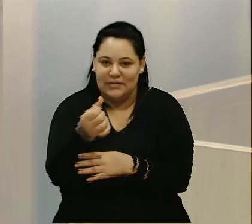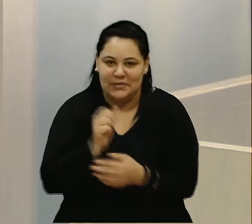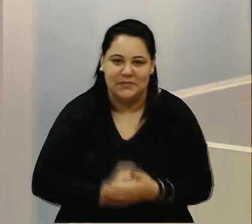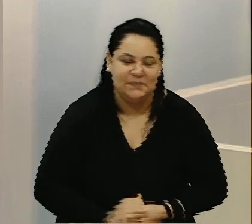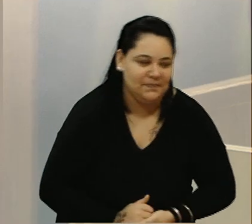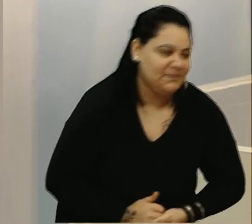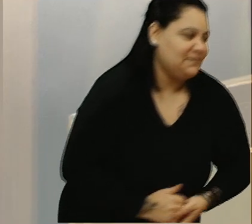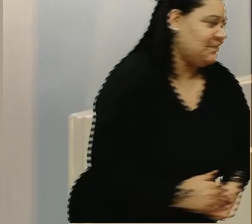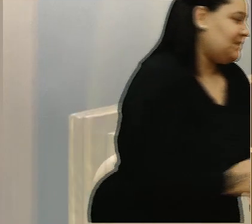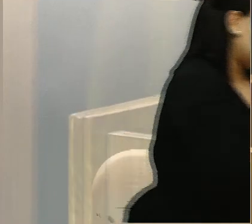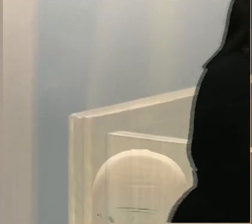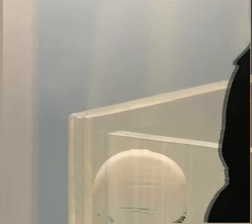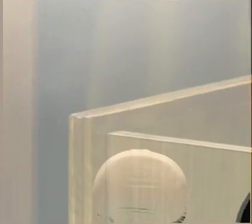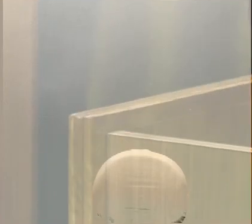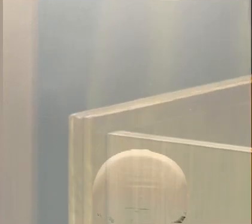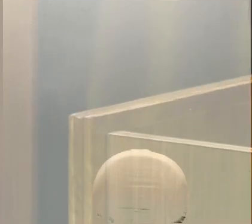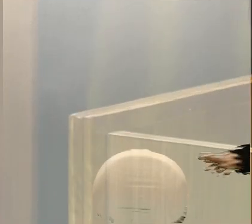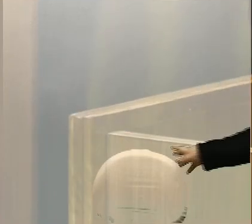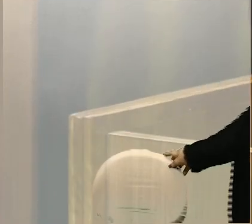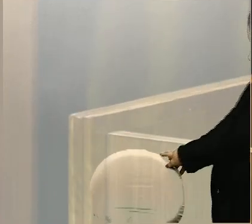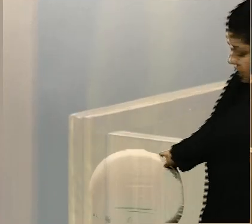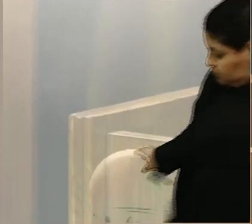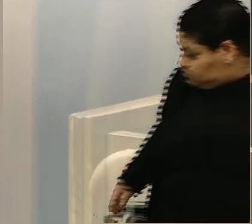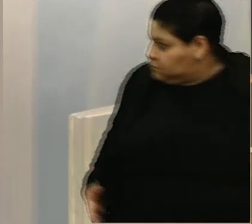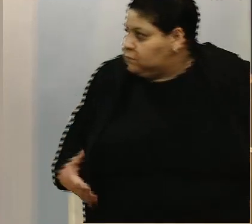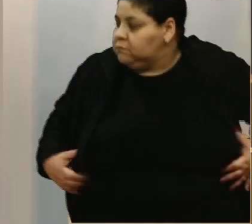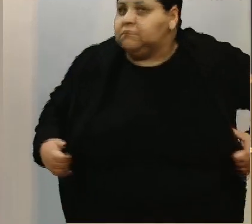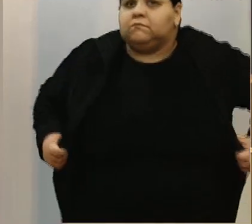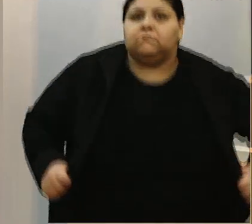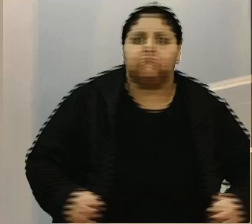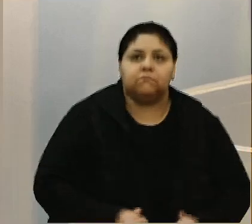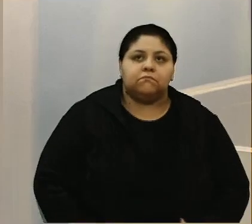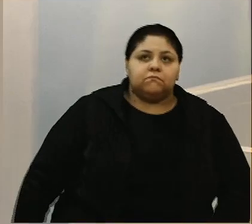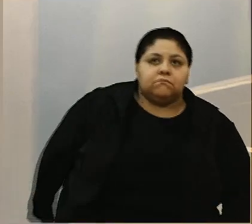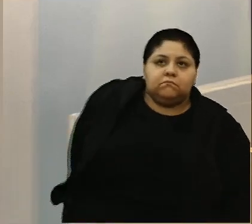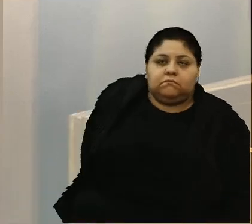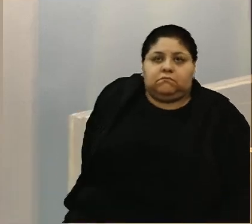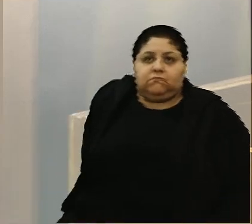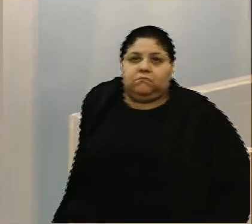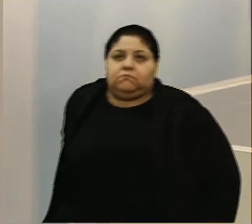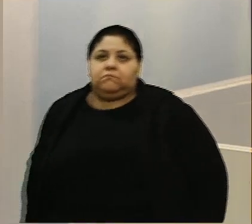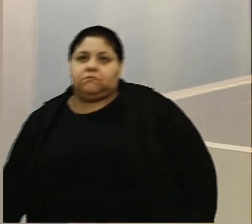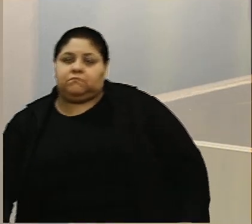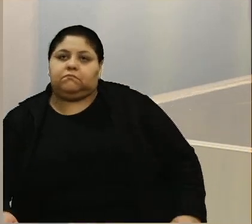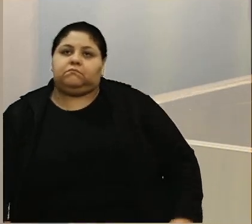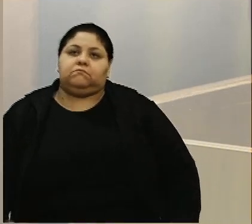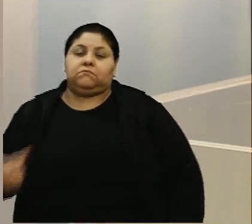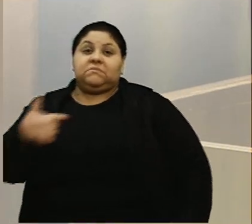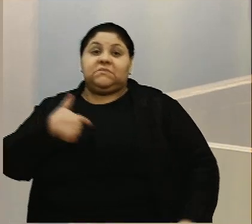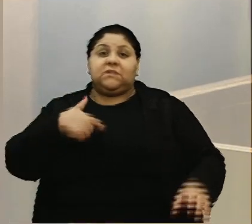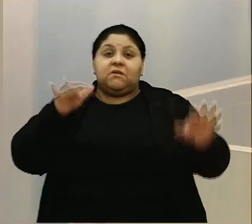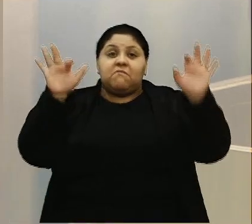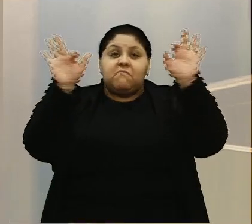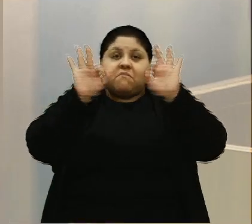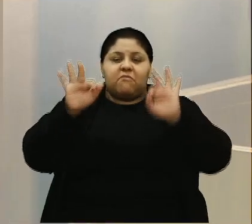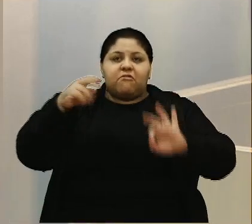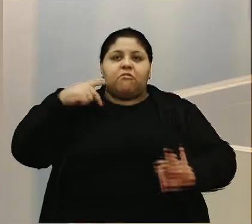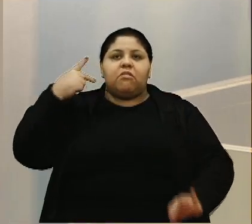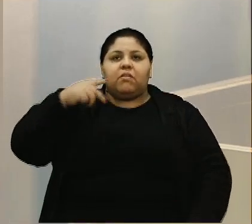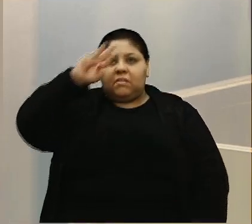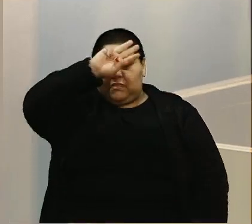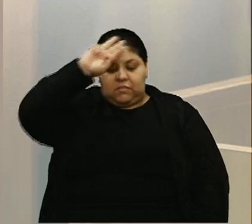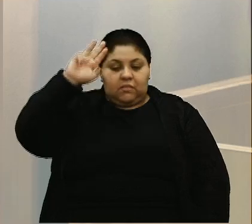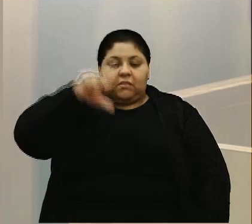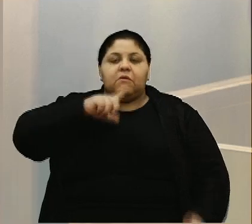BR-116. Também estou muito feliz aí pela entrada do bairro Serrano, vereador Valim. O senhor também tem